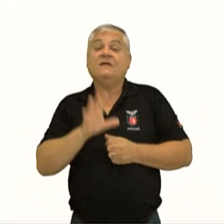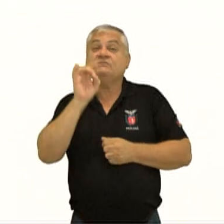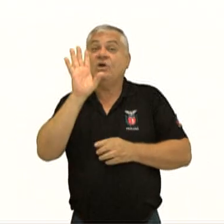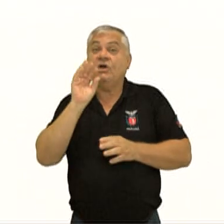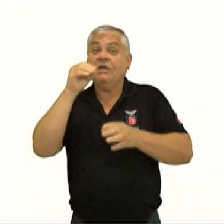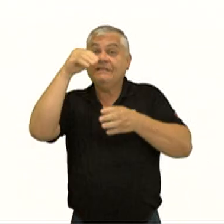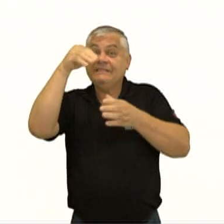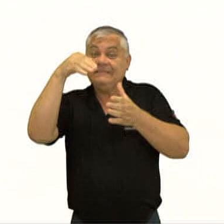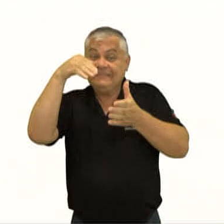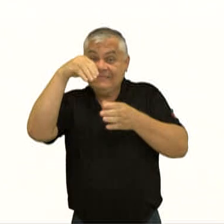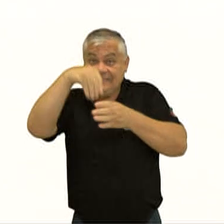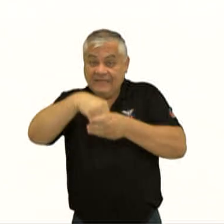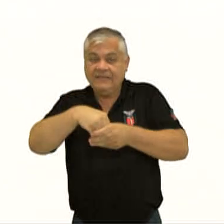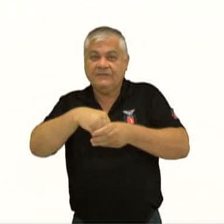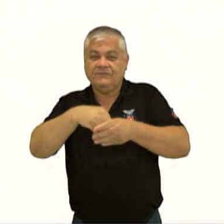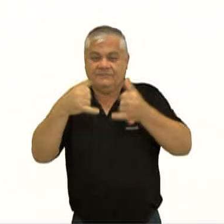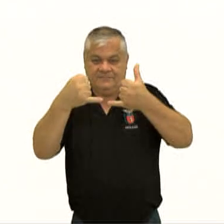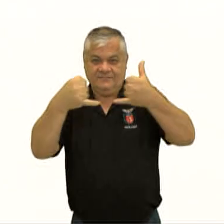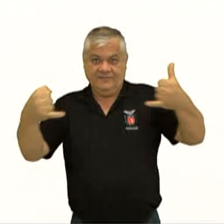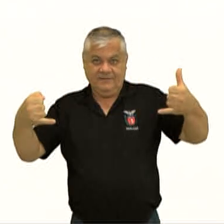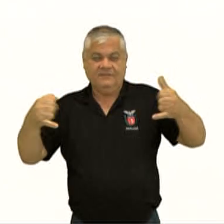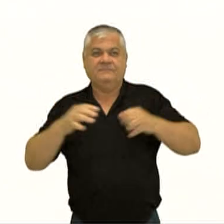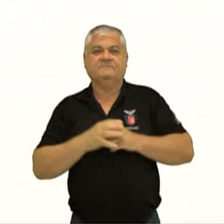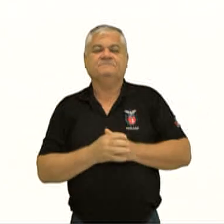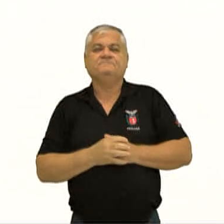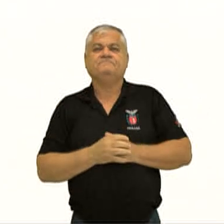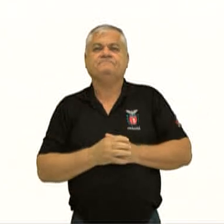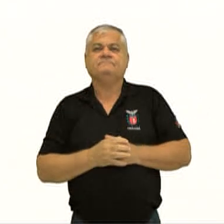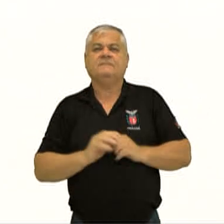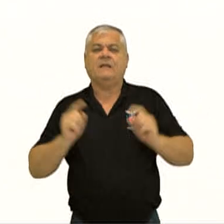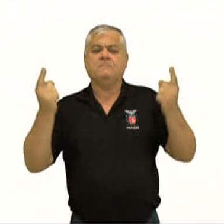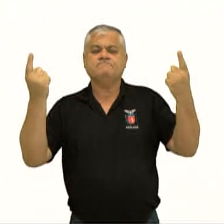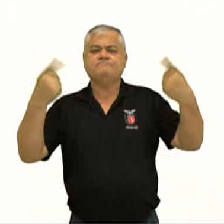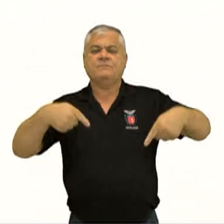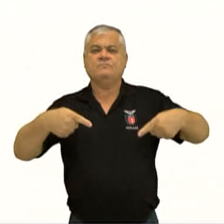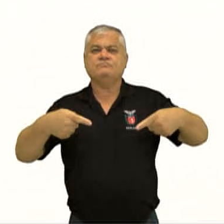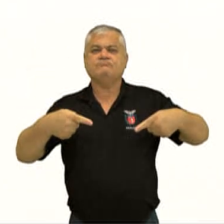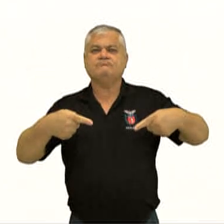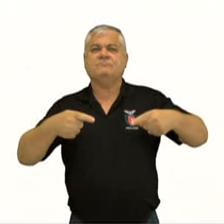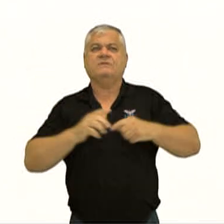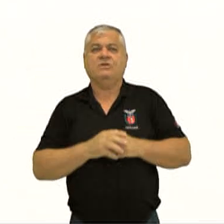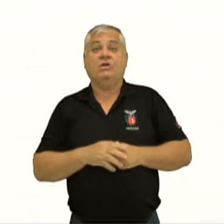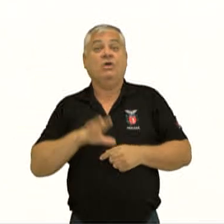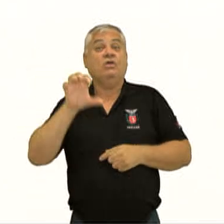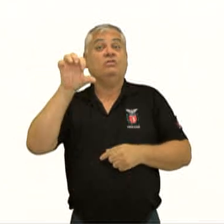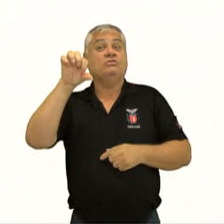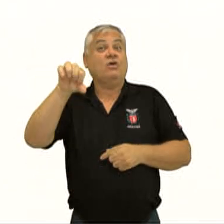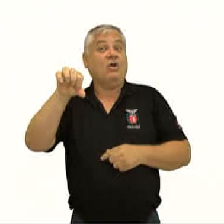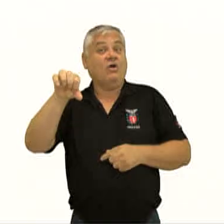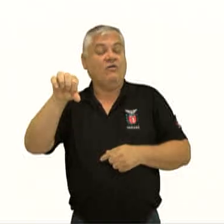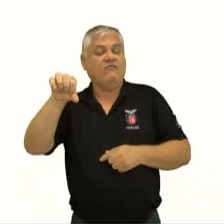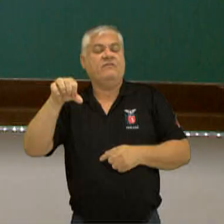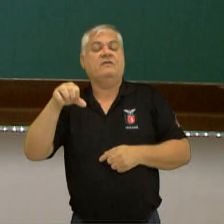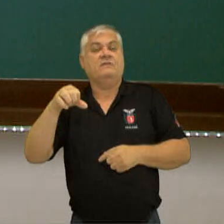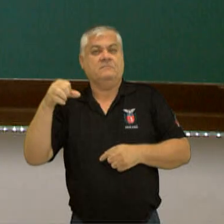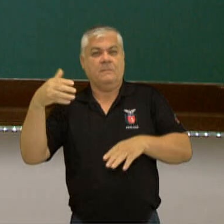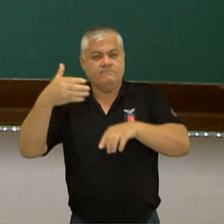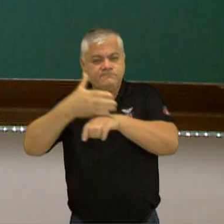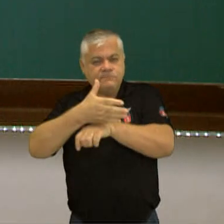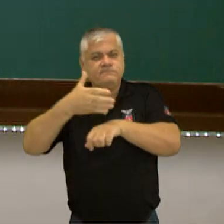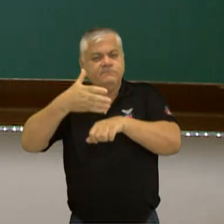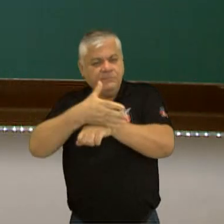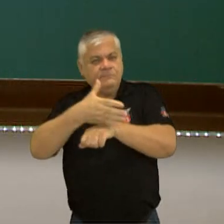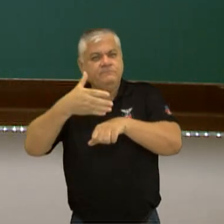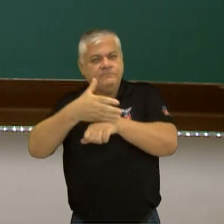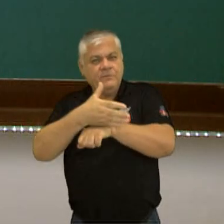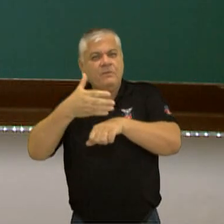essa rebatida. Os confrontos são divididos em 9 innings, que são entradas. Então, são 9 entradas,